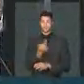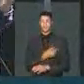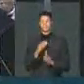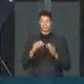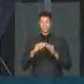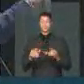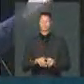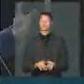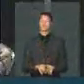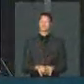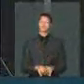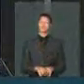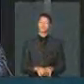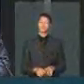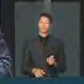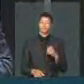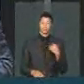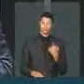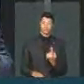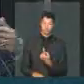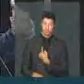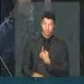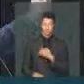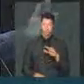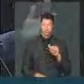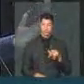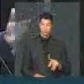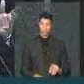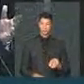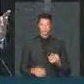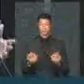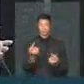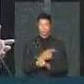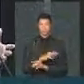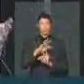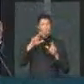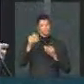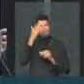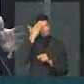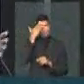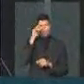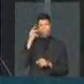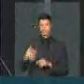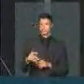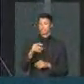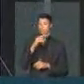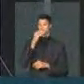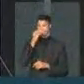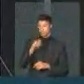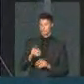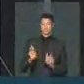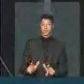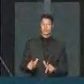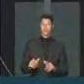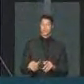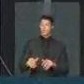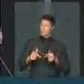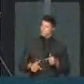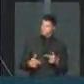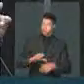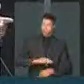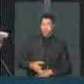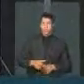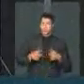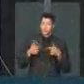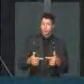nosso campo e também do campo dos adversários. Todos sabem que nela não se nega fogo, nela não se